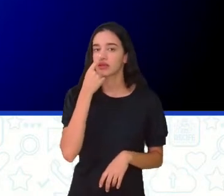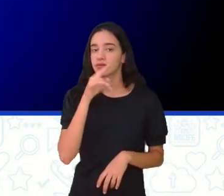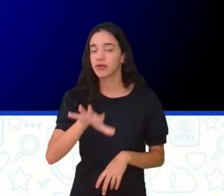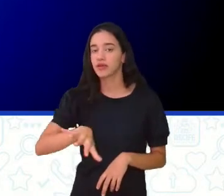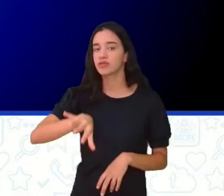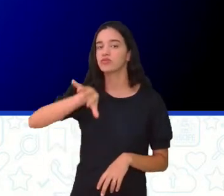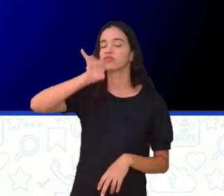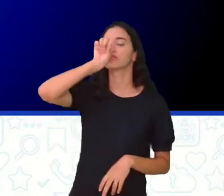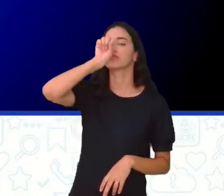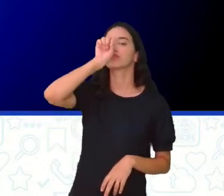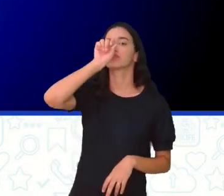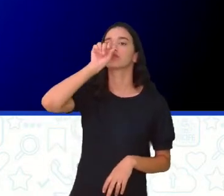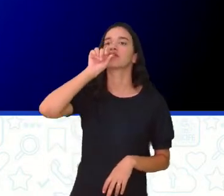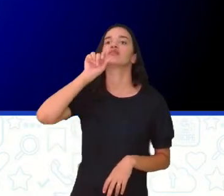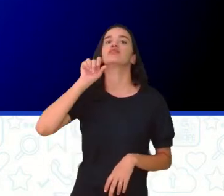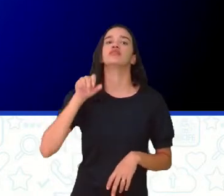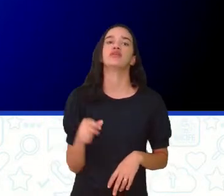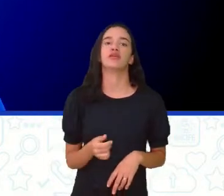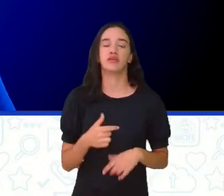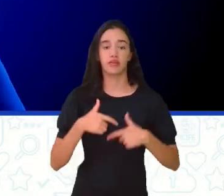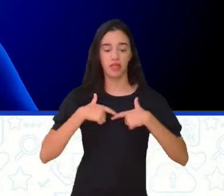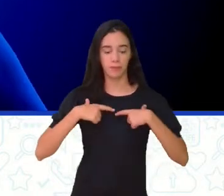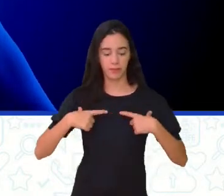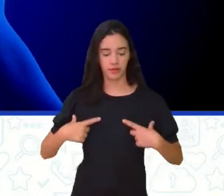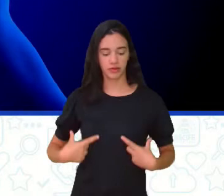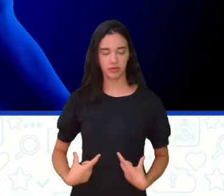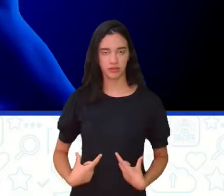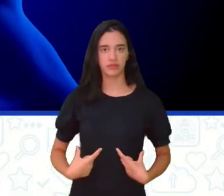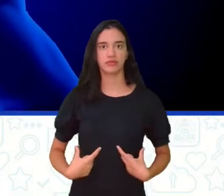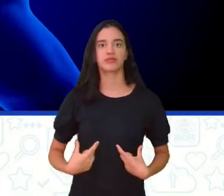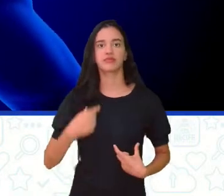nasais, até a questão aí dos pulmões.